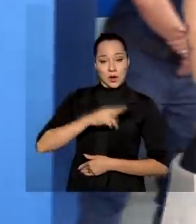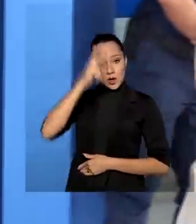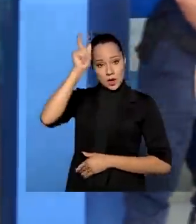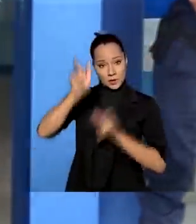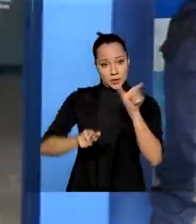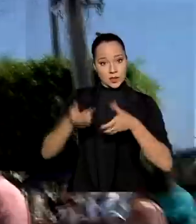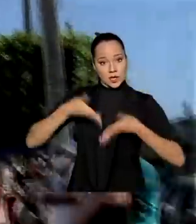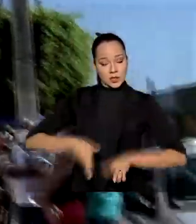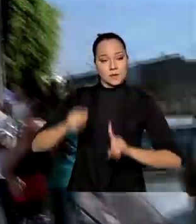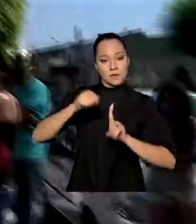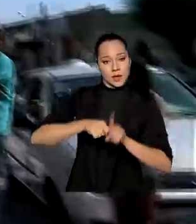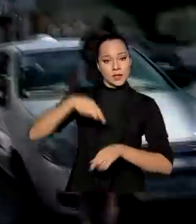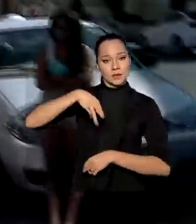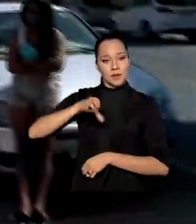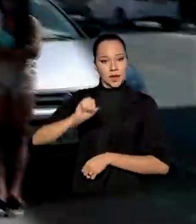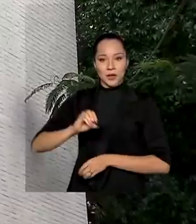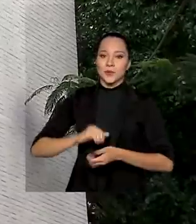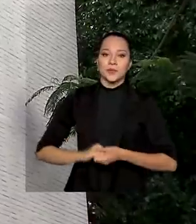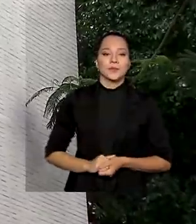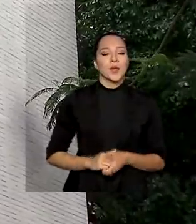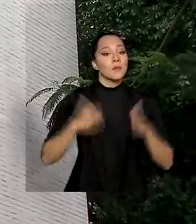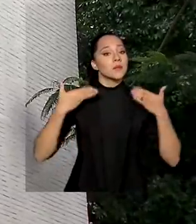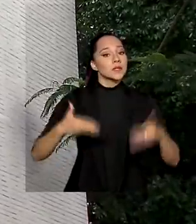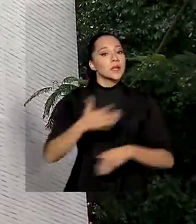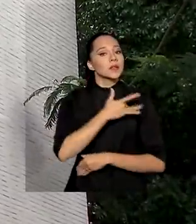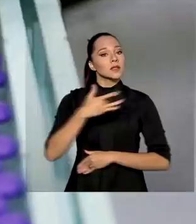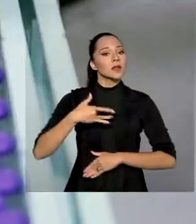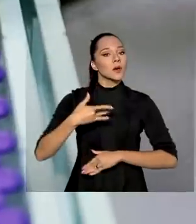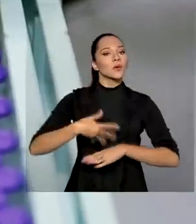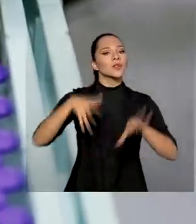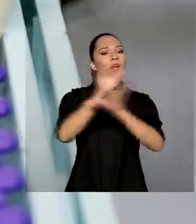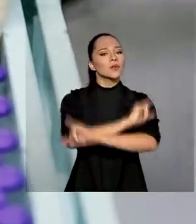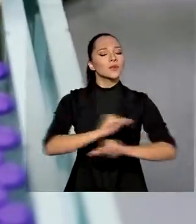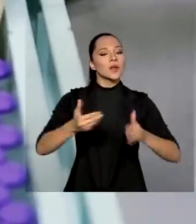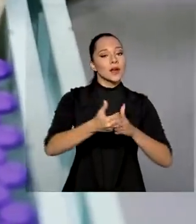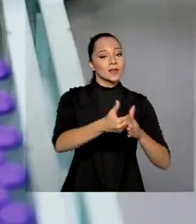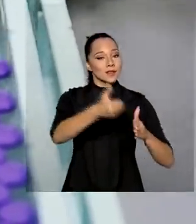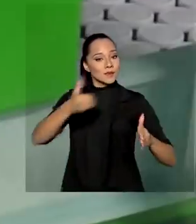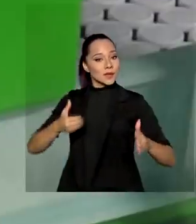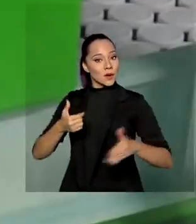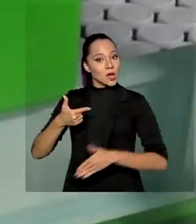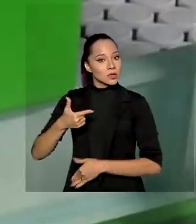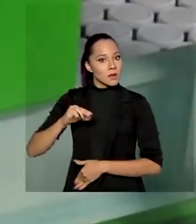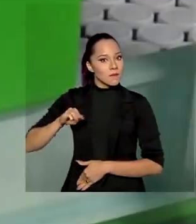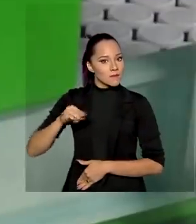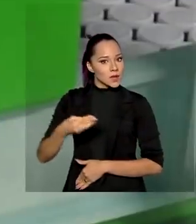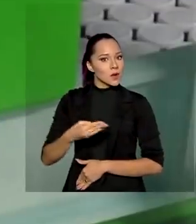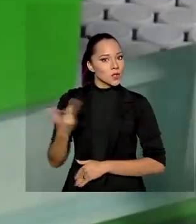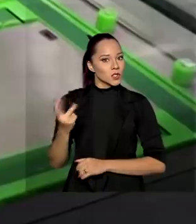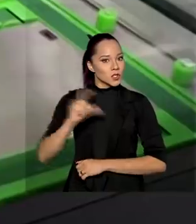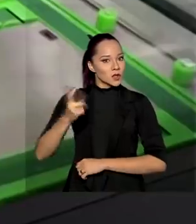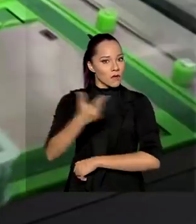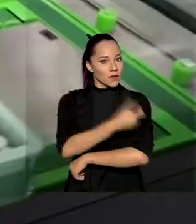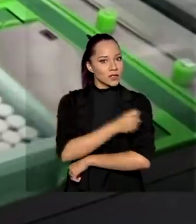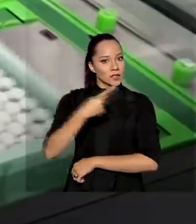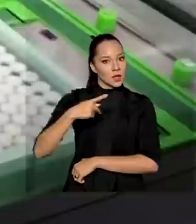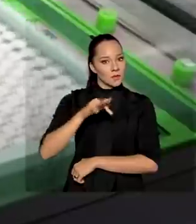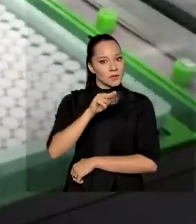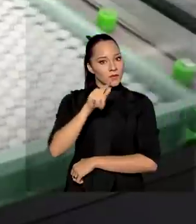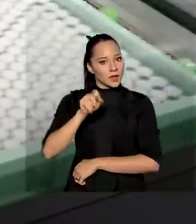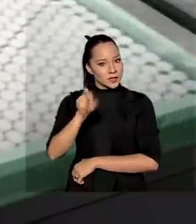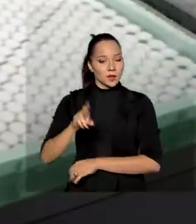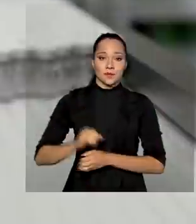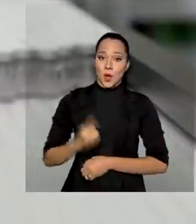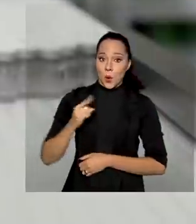a beneficiários nascidos em maio o Ministério da Saúde anuncia antecipação de dois milhões de doses da vacina da